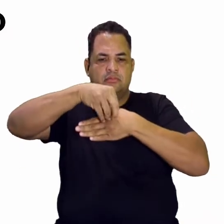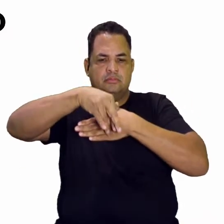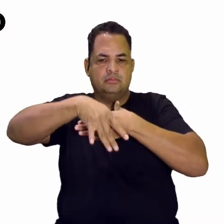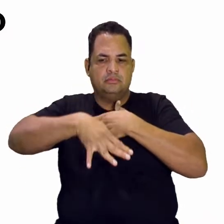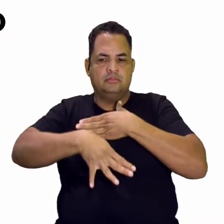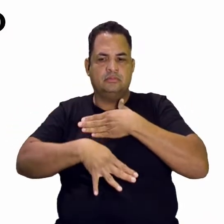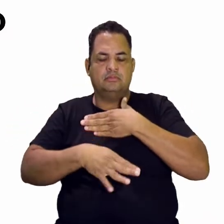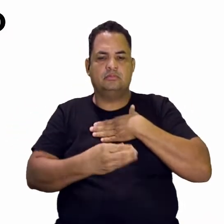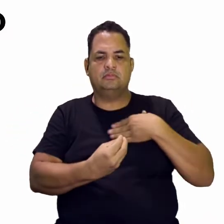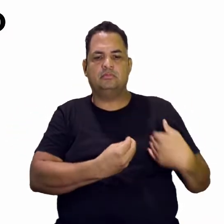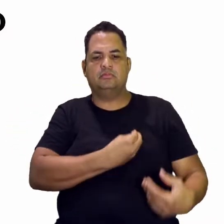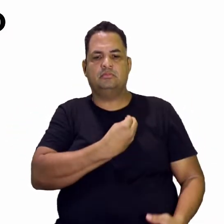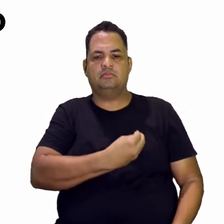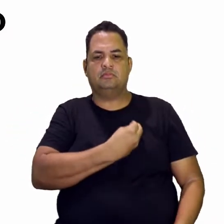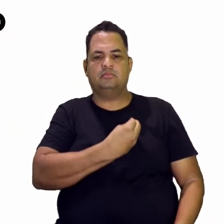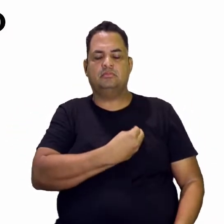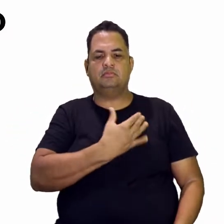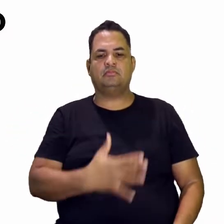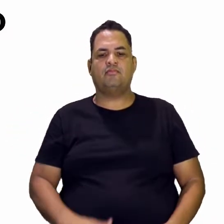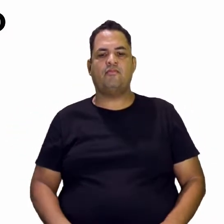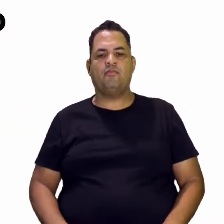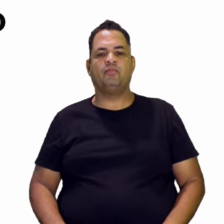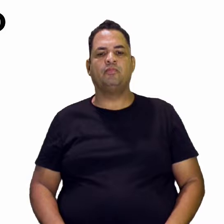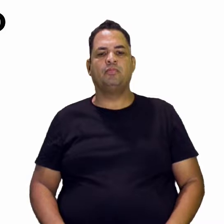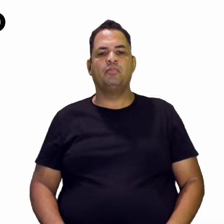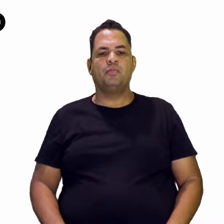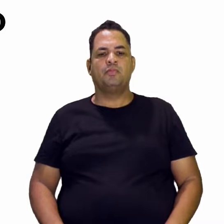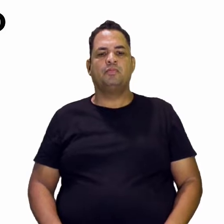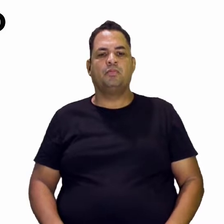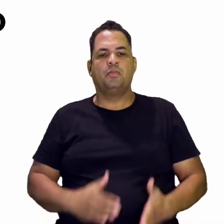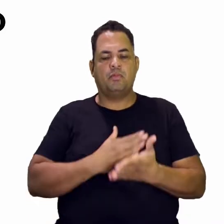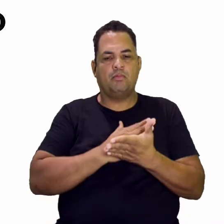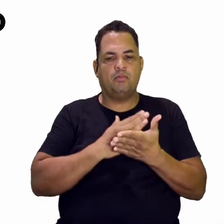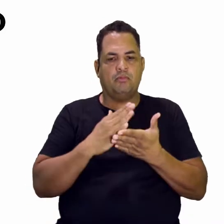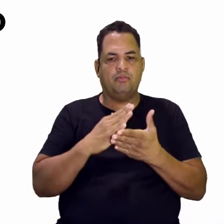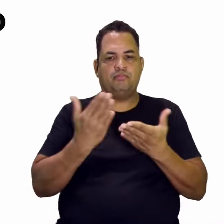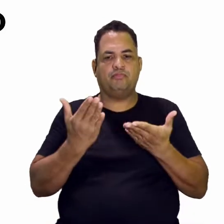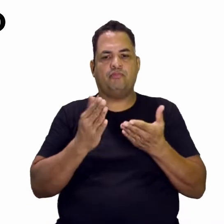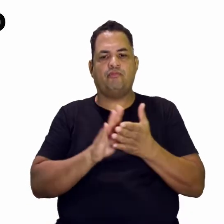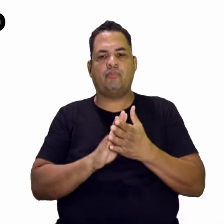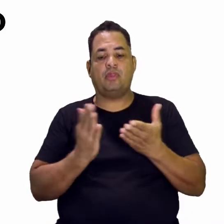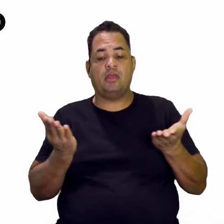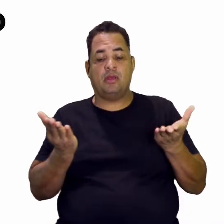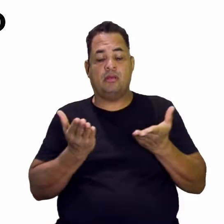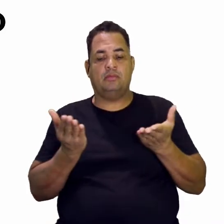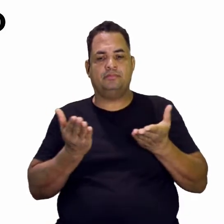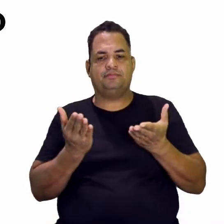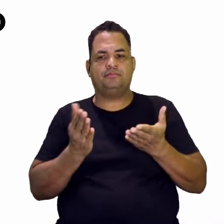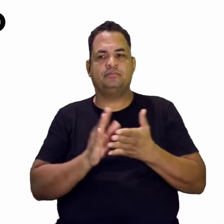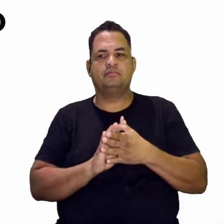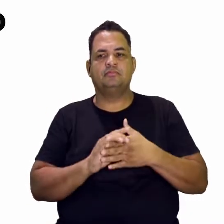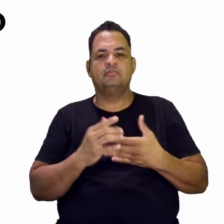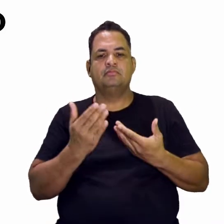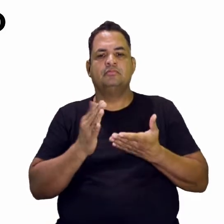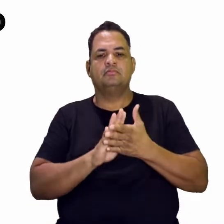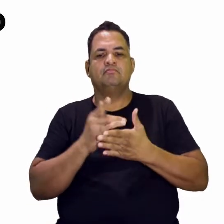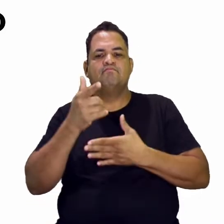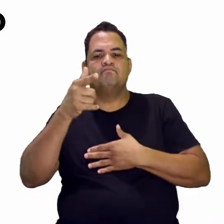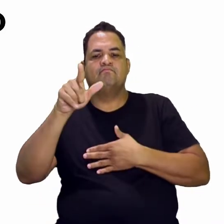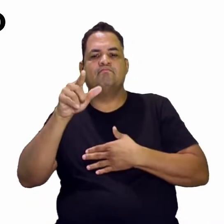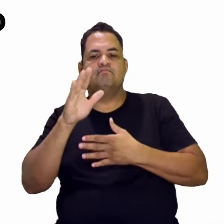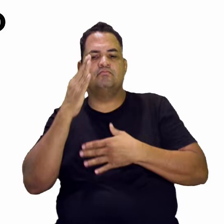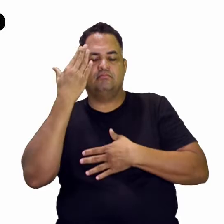classificação dos seres vivos. Então, a partir deste momento, a gente vai